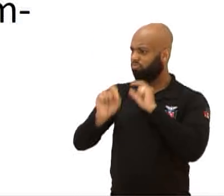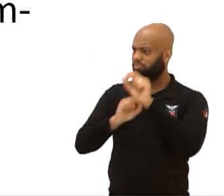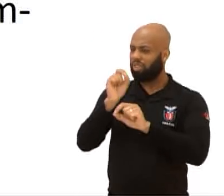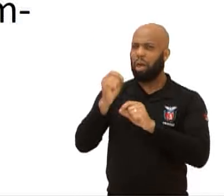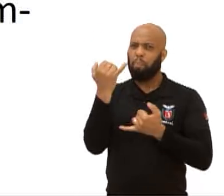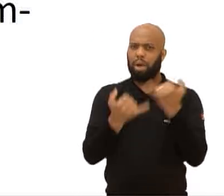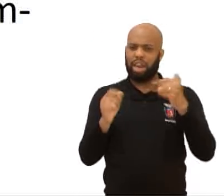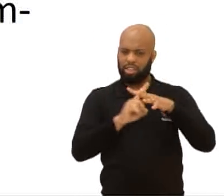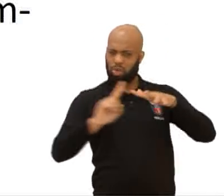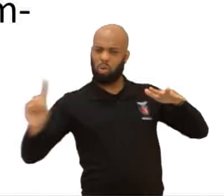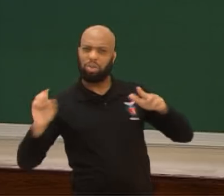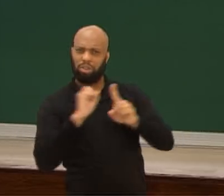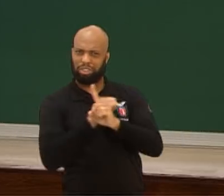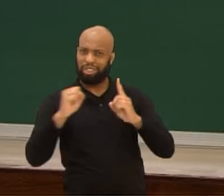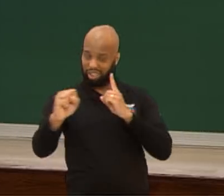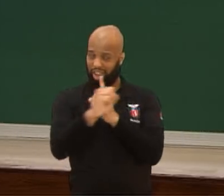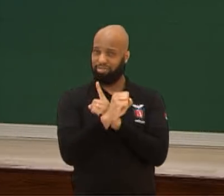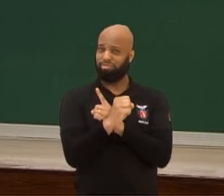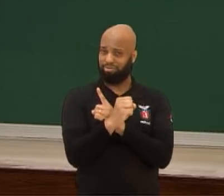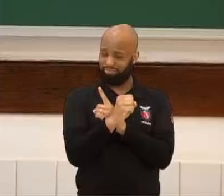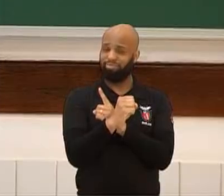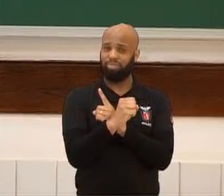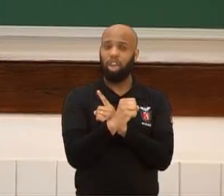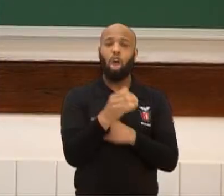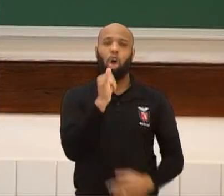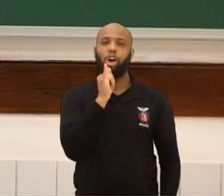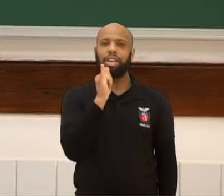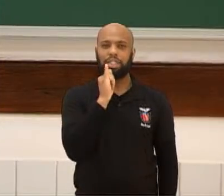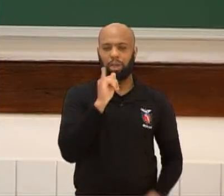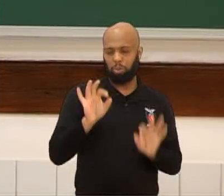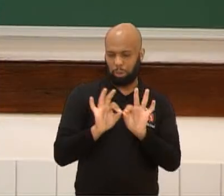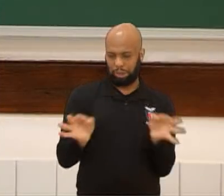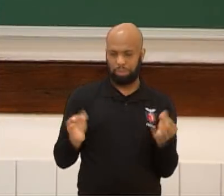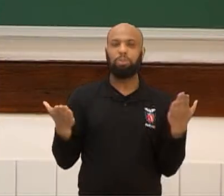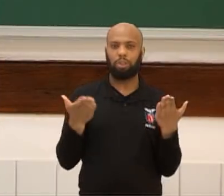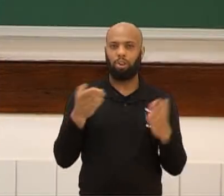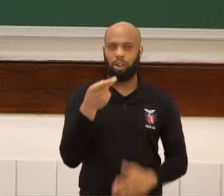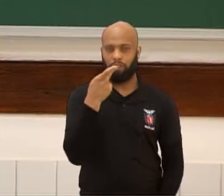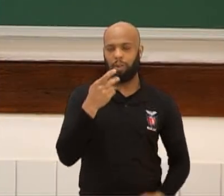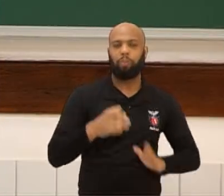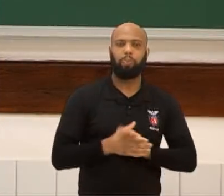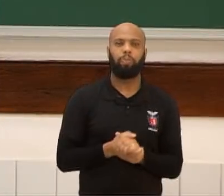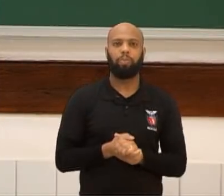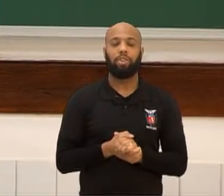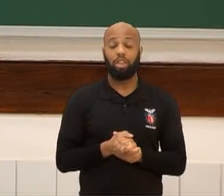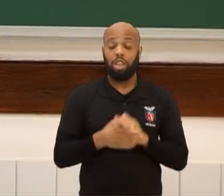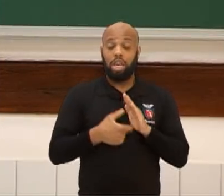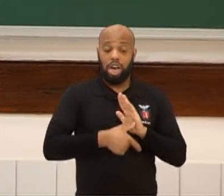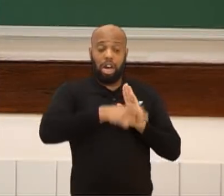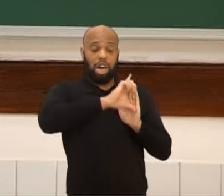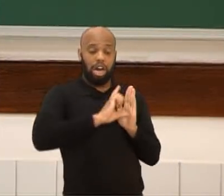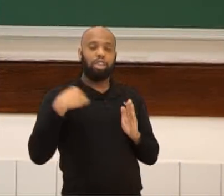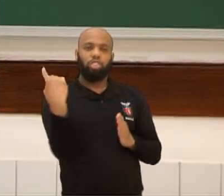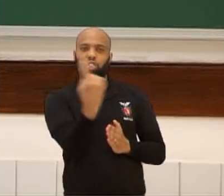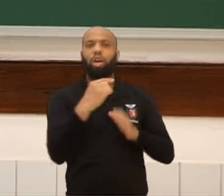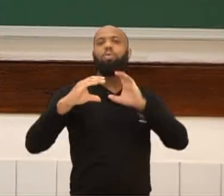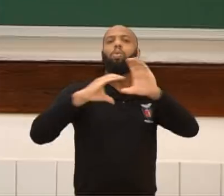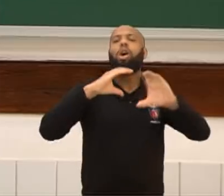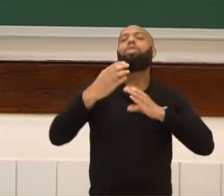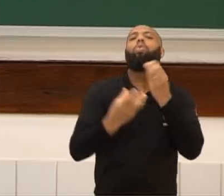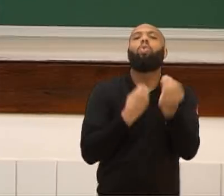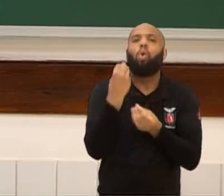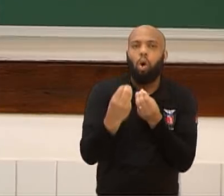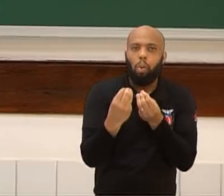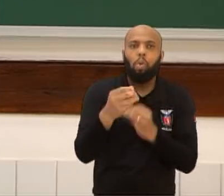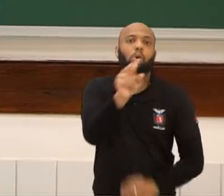de exclusão social. Vou citar um exemplo bem simples. Antes, a gente se comunicava